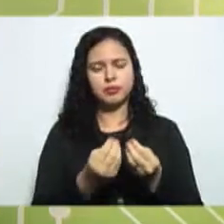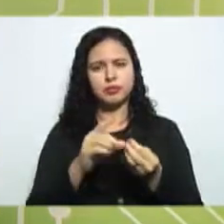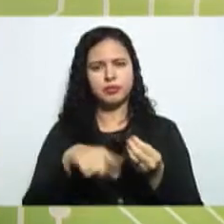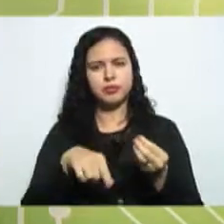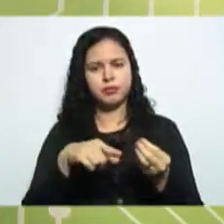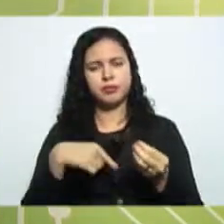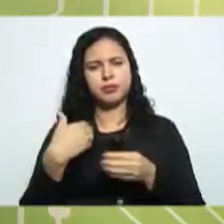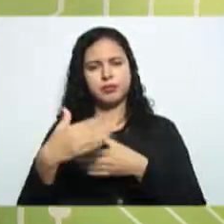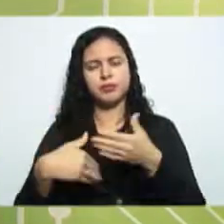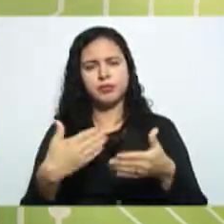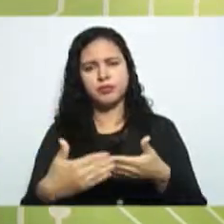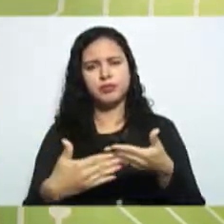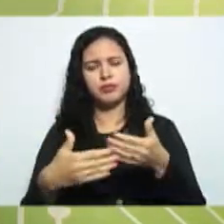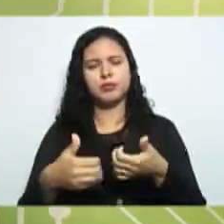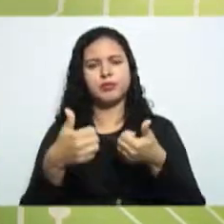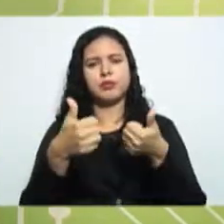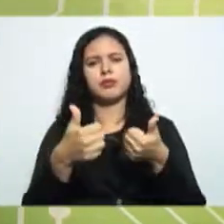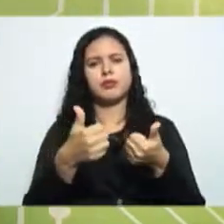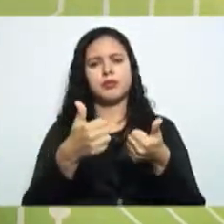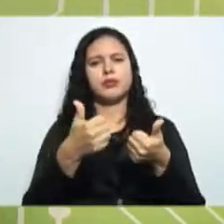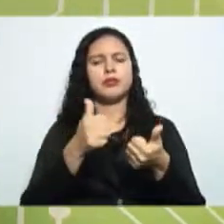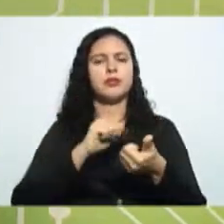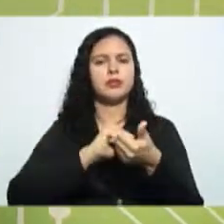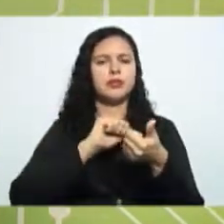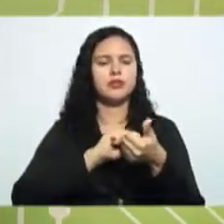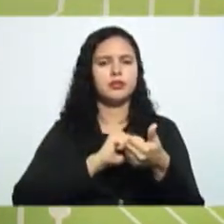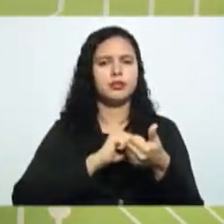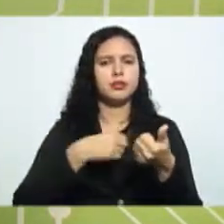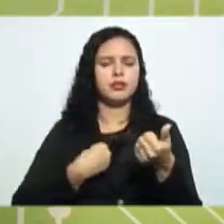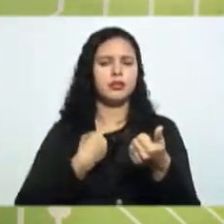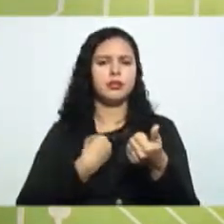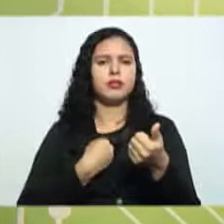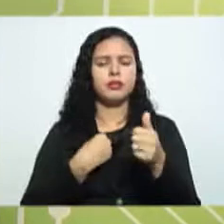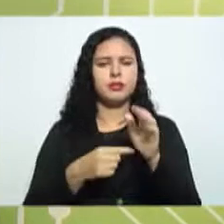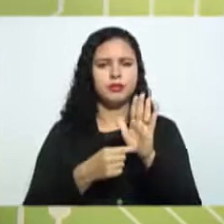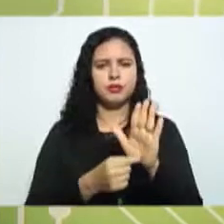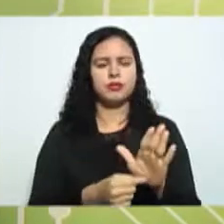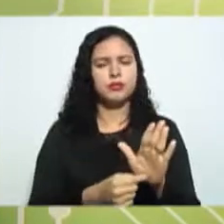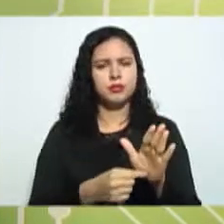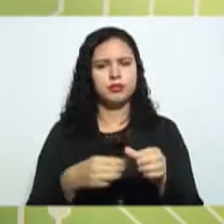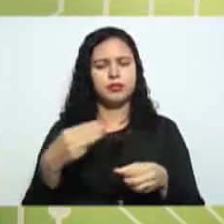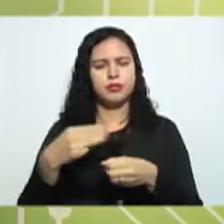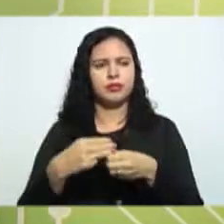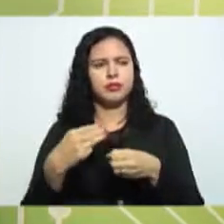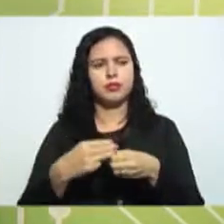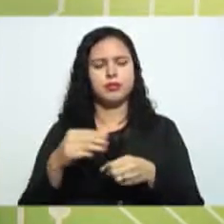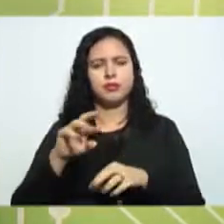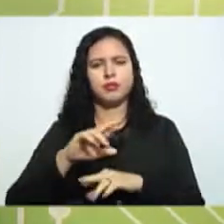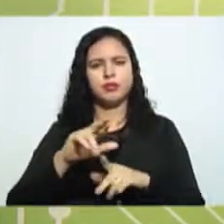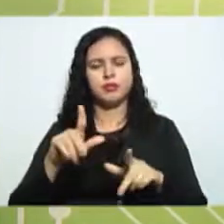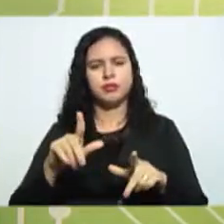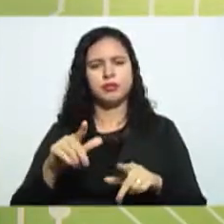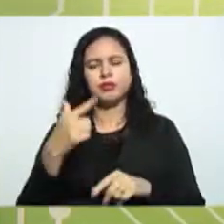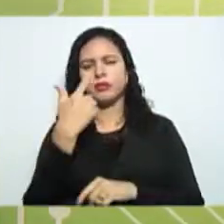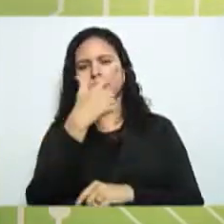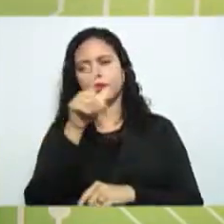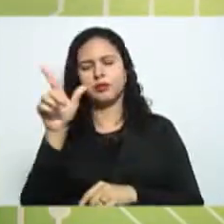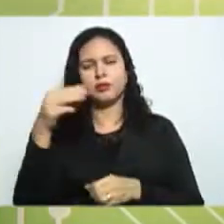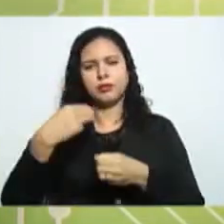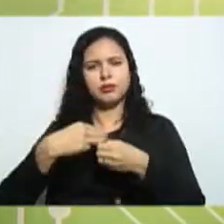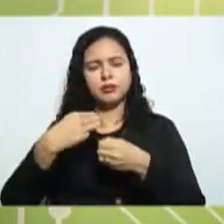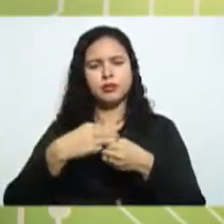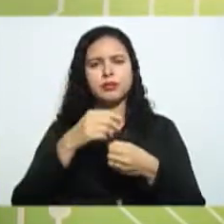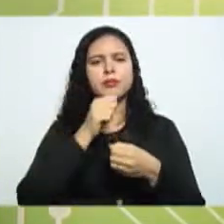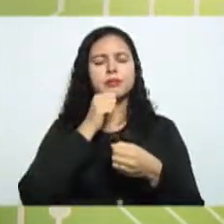se desenvolver, de melhorar de qualidade de vida, melhorar até a aparência do município. Como é diferente isso de um outro município onde as pessoas